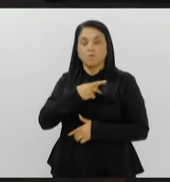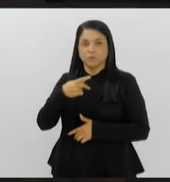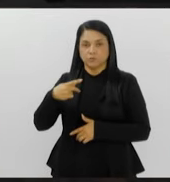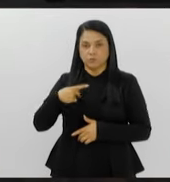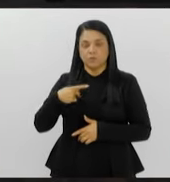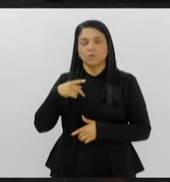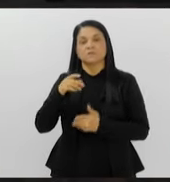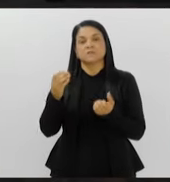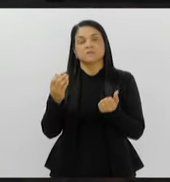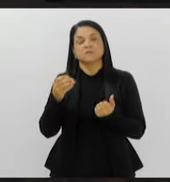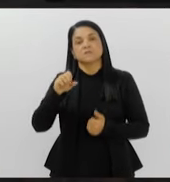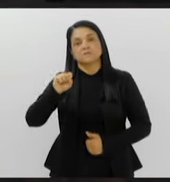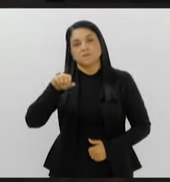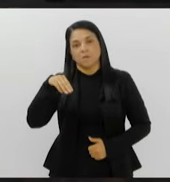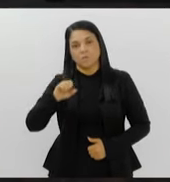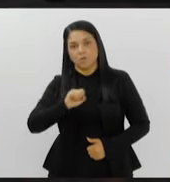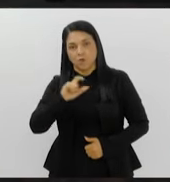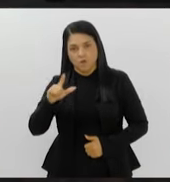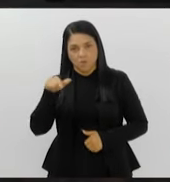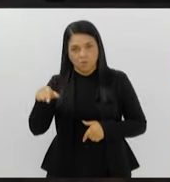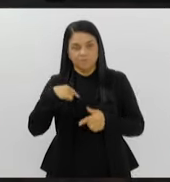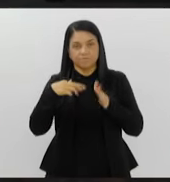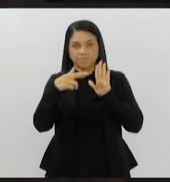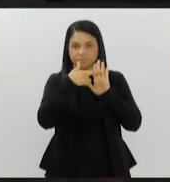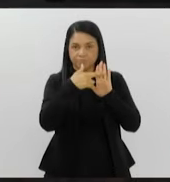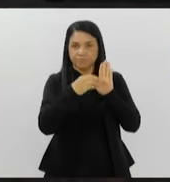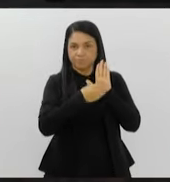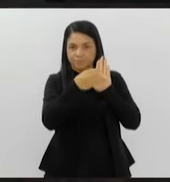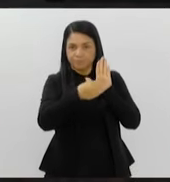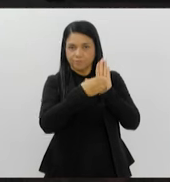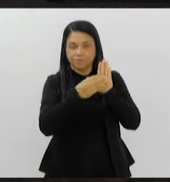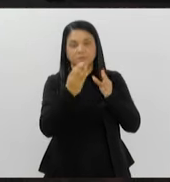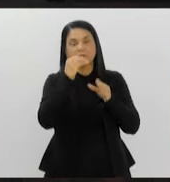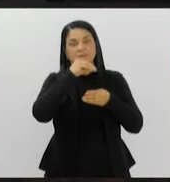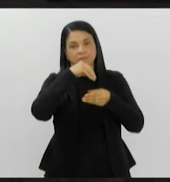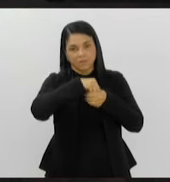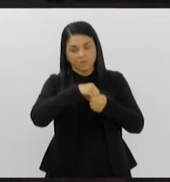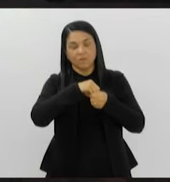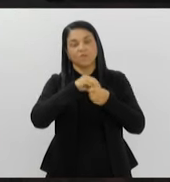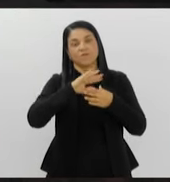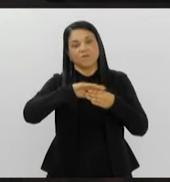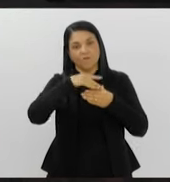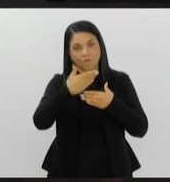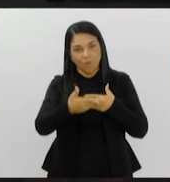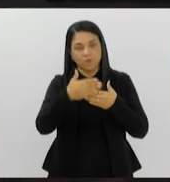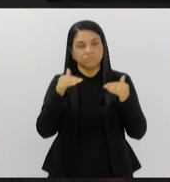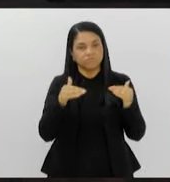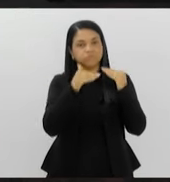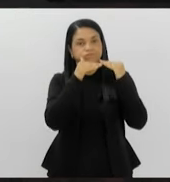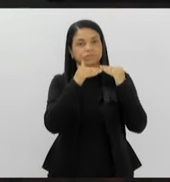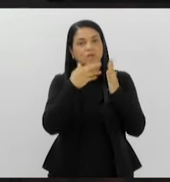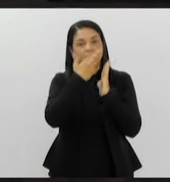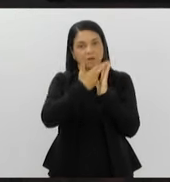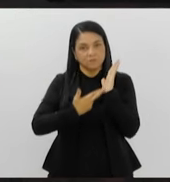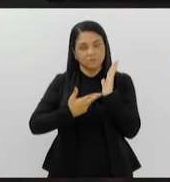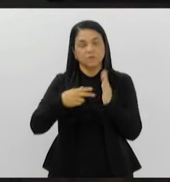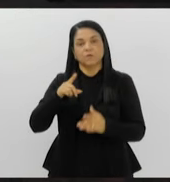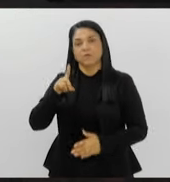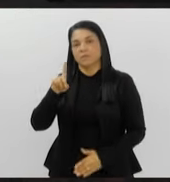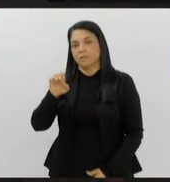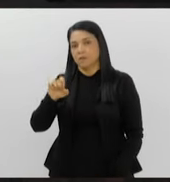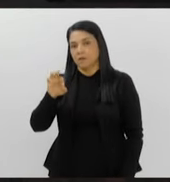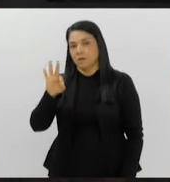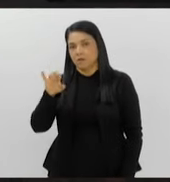Sérgio Alves. Parecer da Comissão de Normas Internas e Proposições Externas favorável. Relatoria do deputado Guilherme De